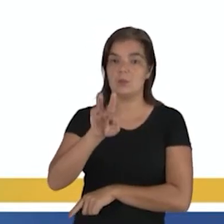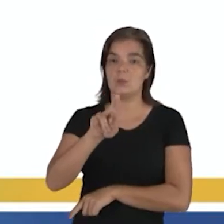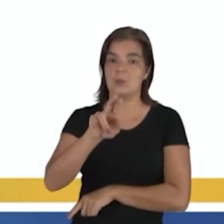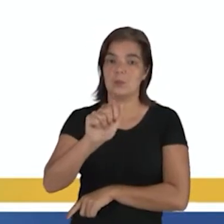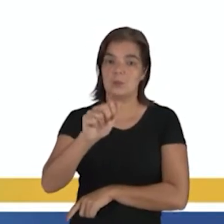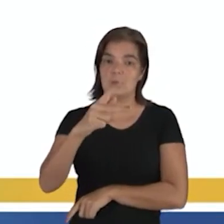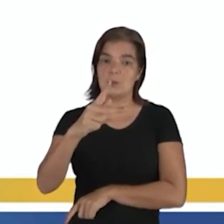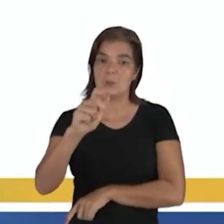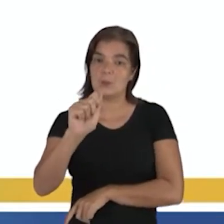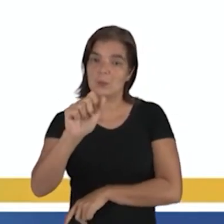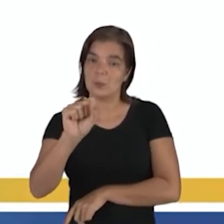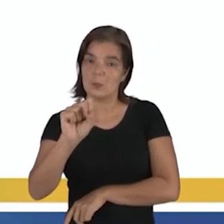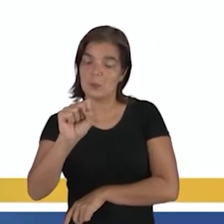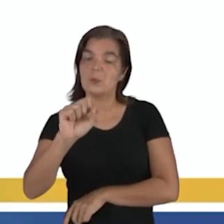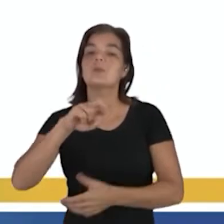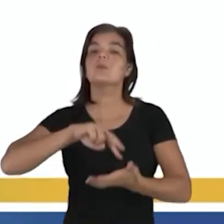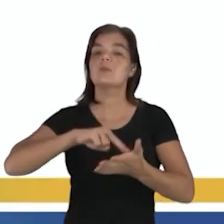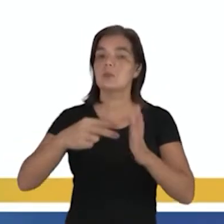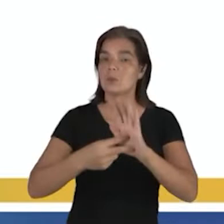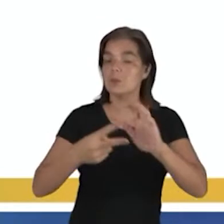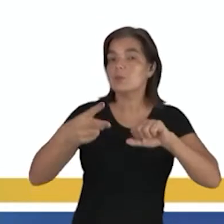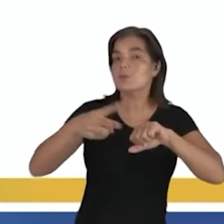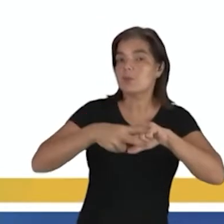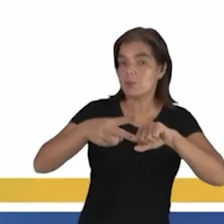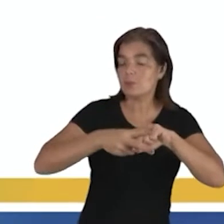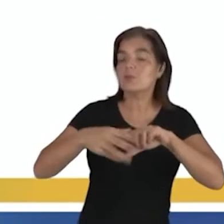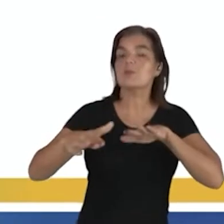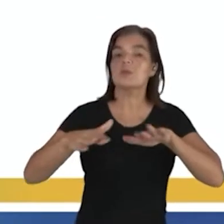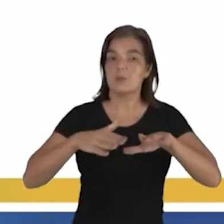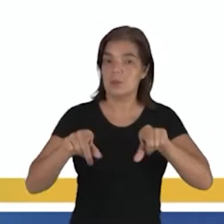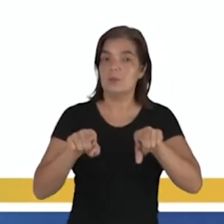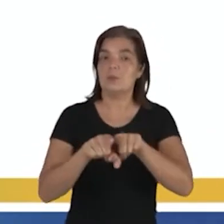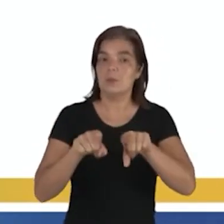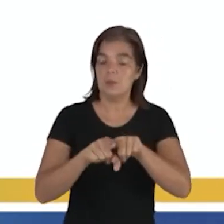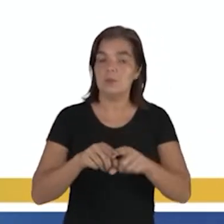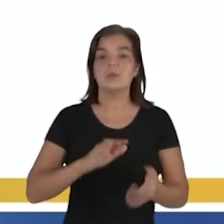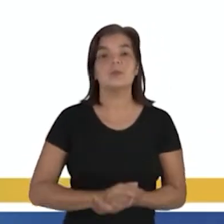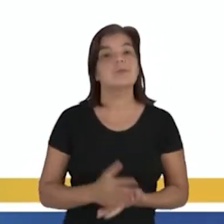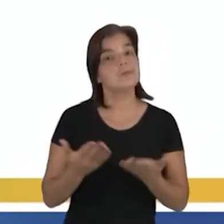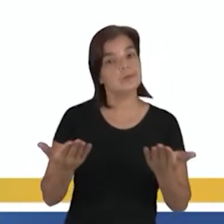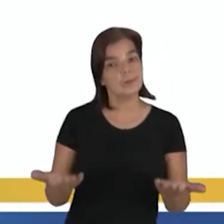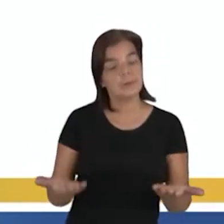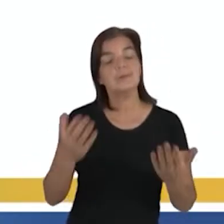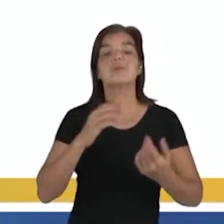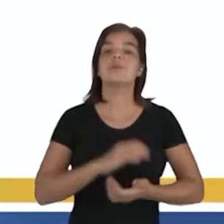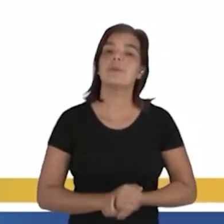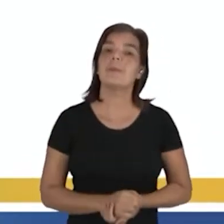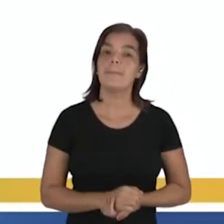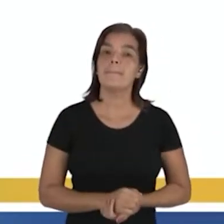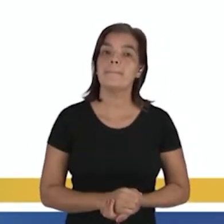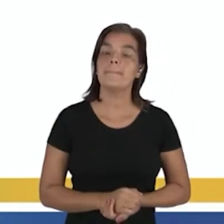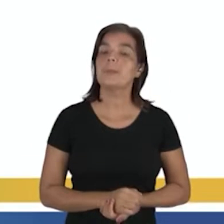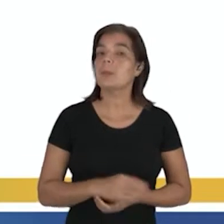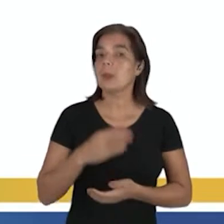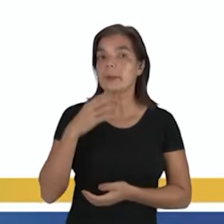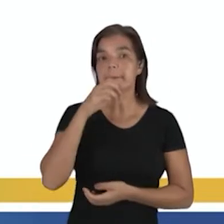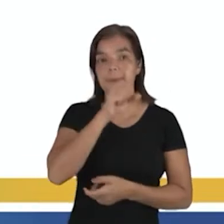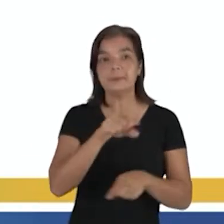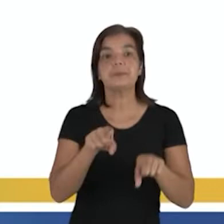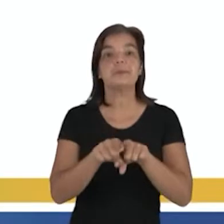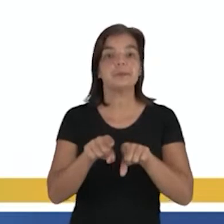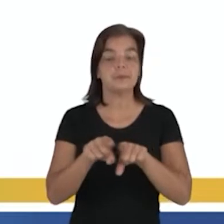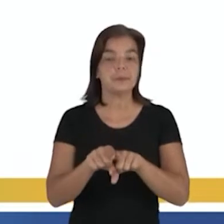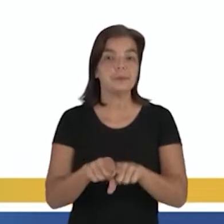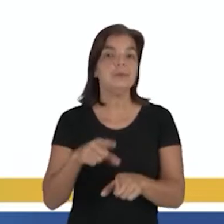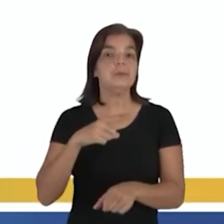ultrapassas, ele ultrapassa, que se trata de um verbo de ação. Ah, se tratando de um verbo de ação, logo,